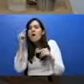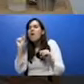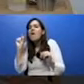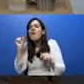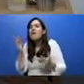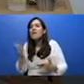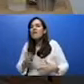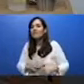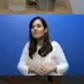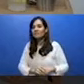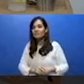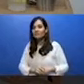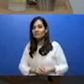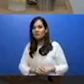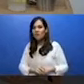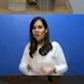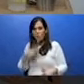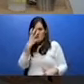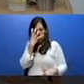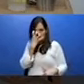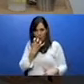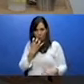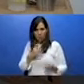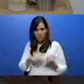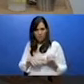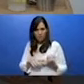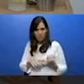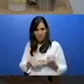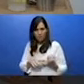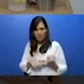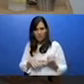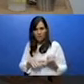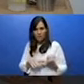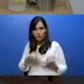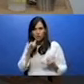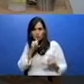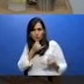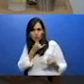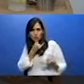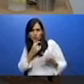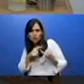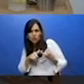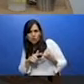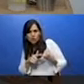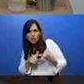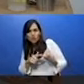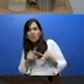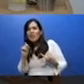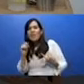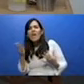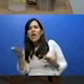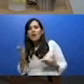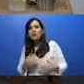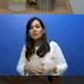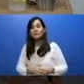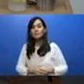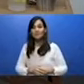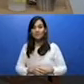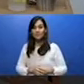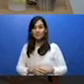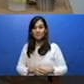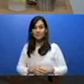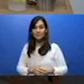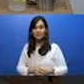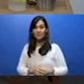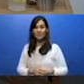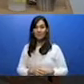ela brava? Será que a Mona Lisa estava pensando em alguma coisa que deixou ela triste? O que vocês acham? Então,